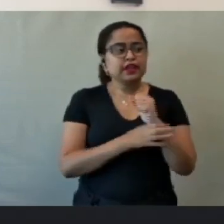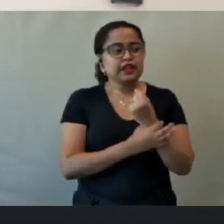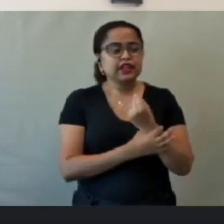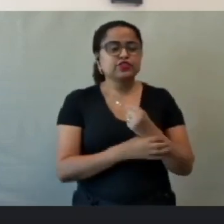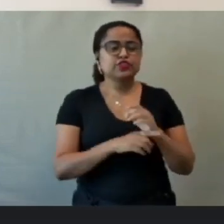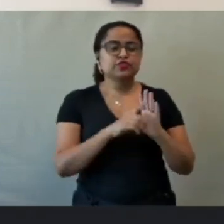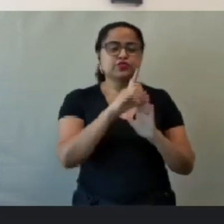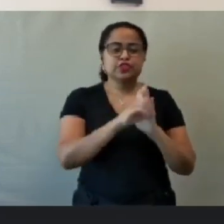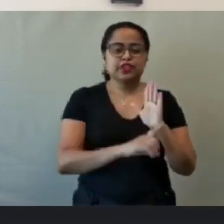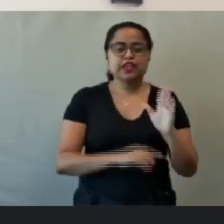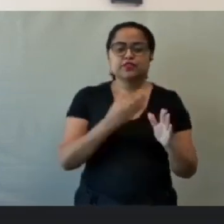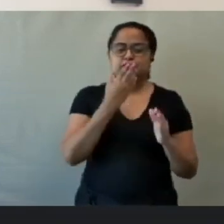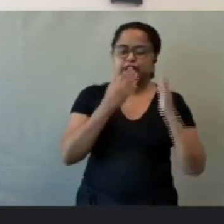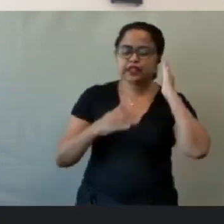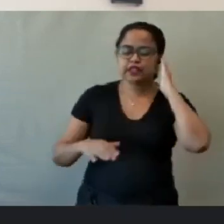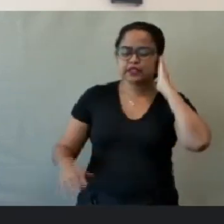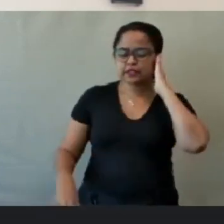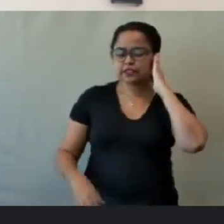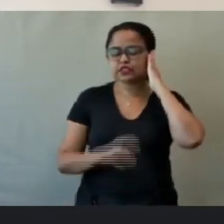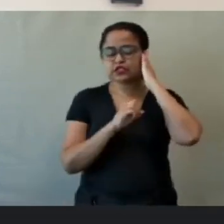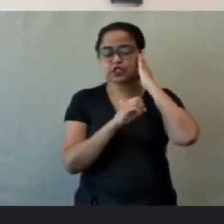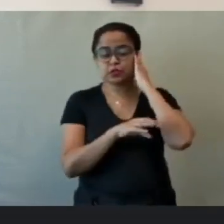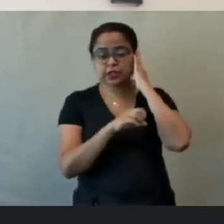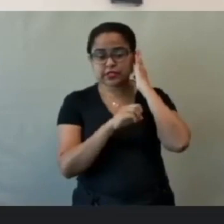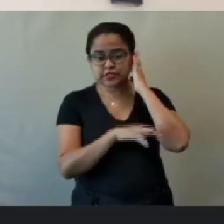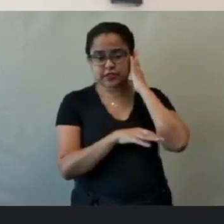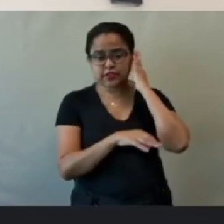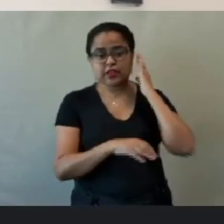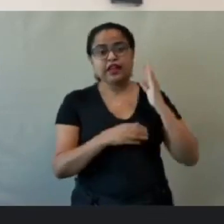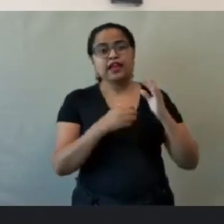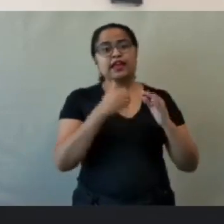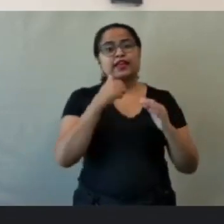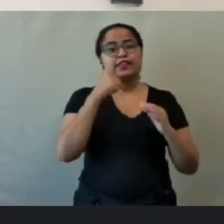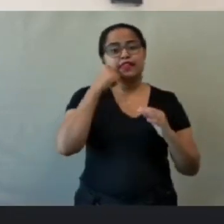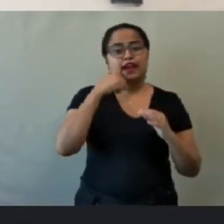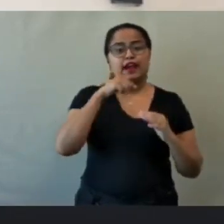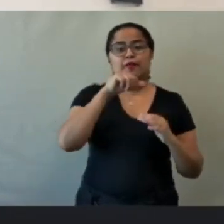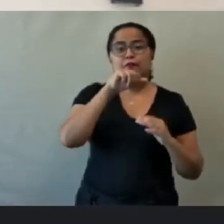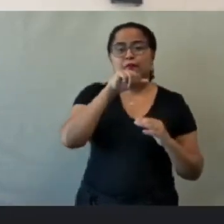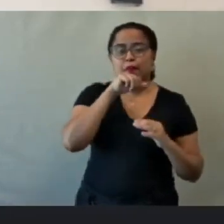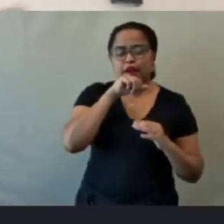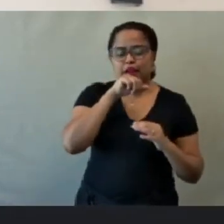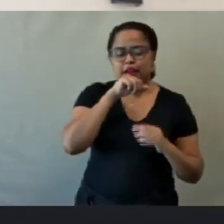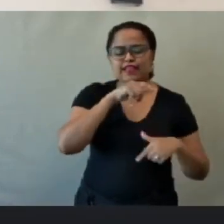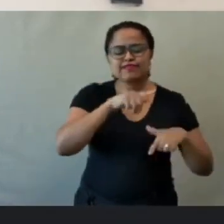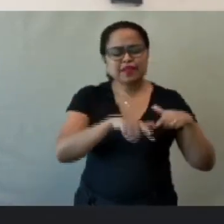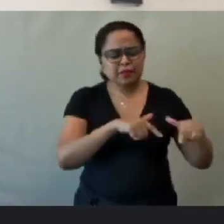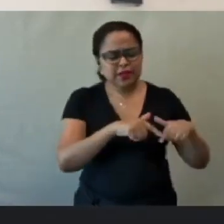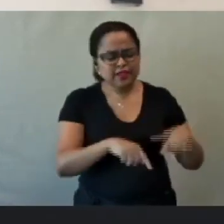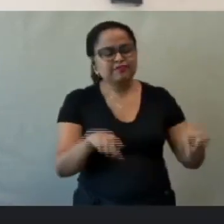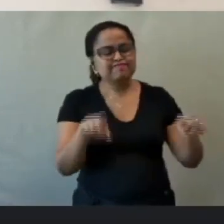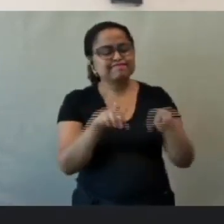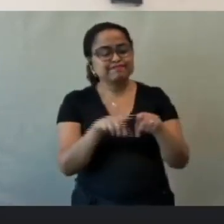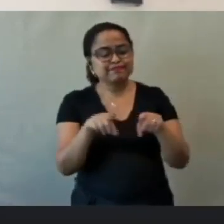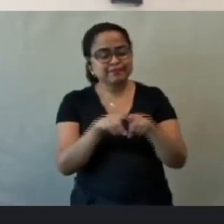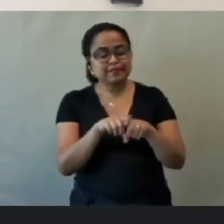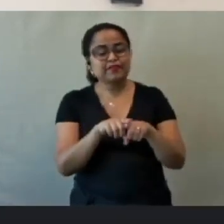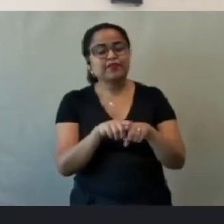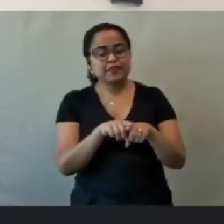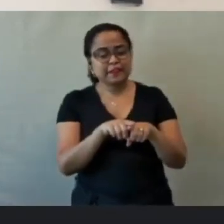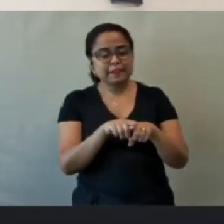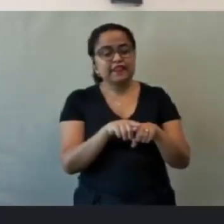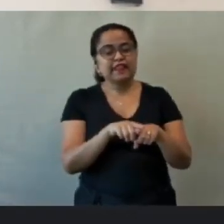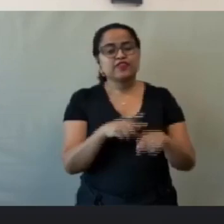da educação para essa criança e o direito da mãe trabalhadora também, de ter condição de trabalhar e deixar o seu filho